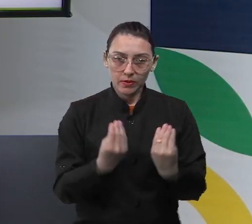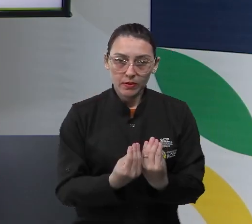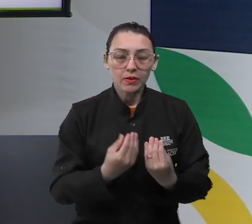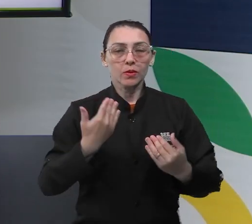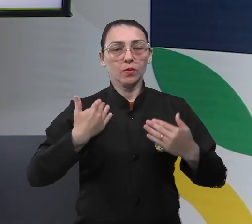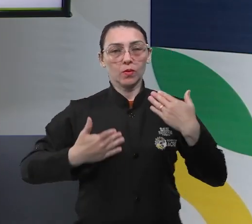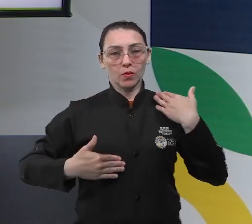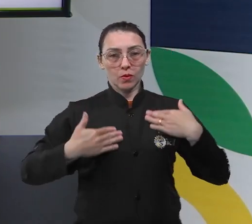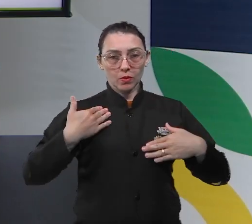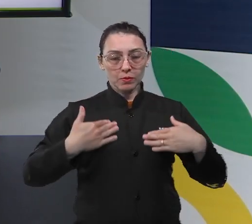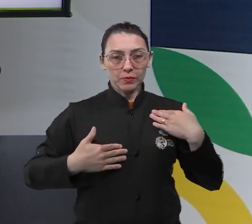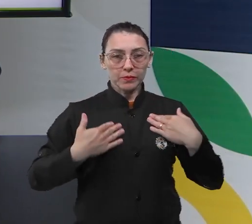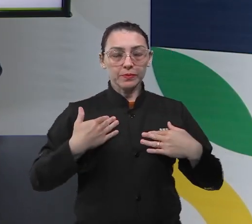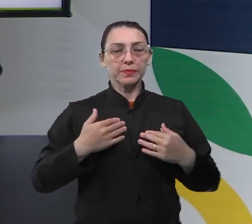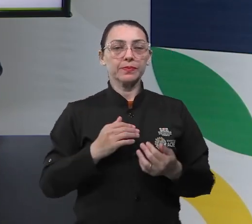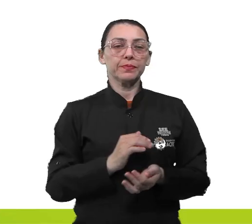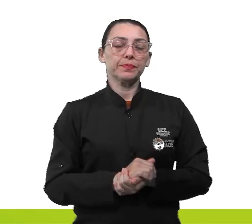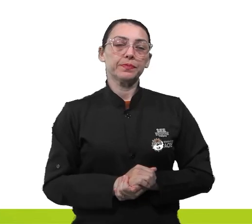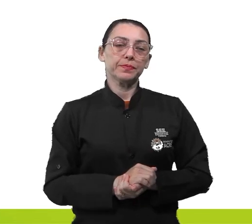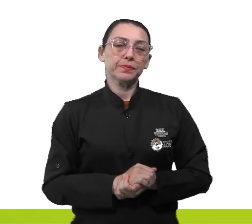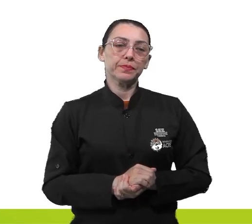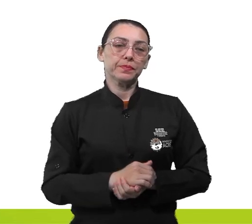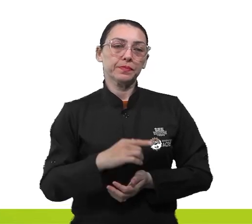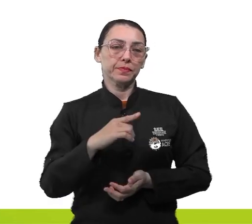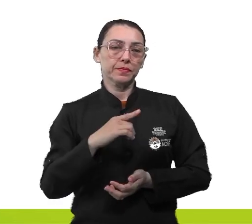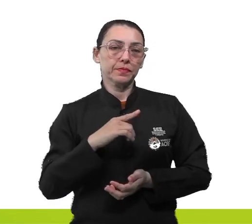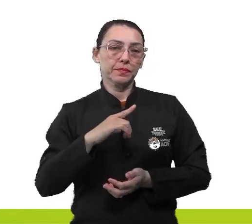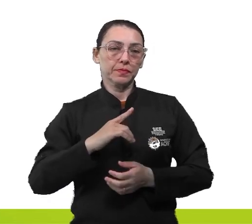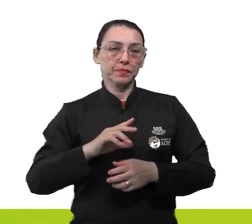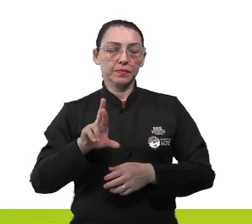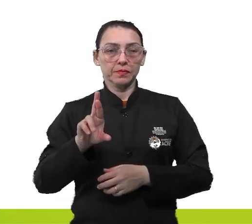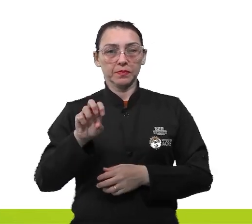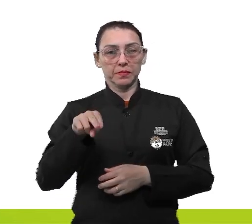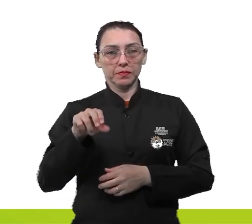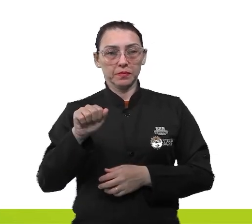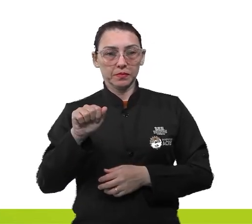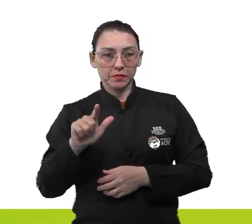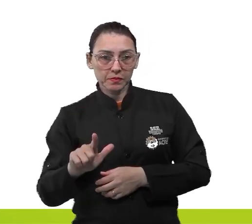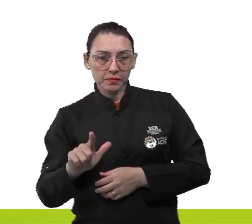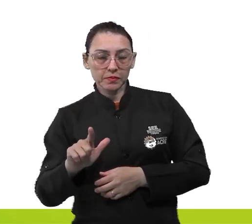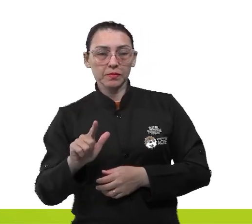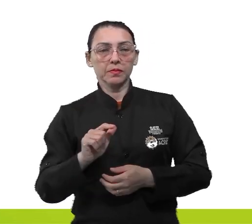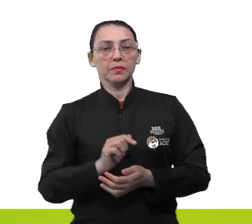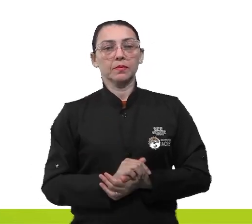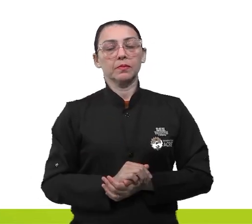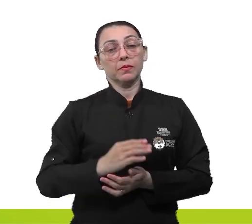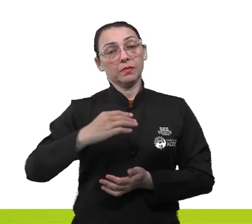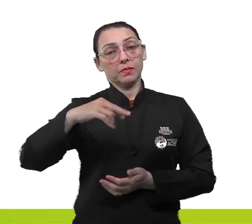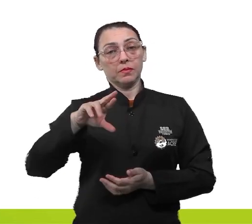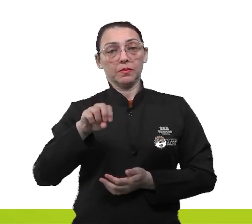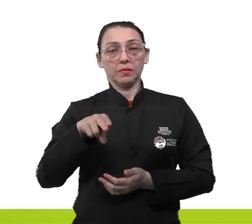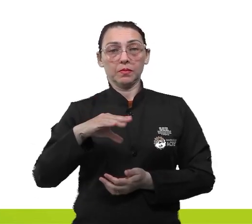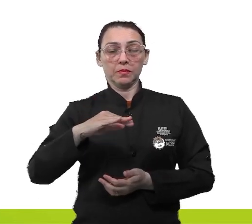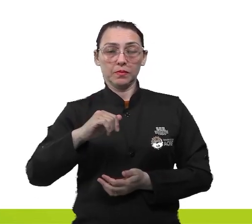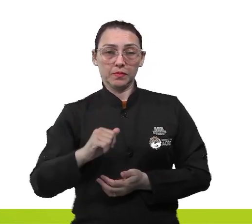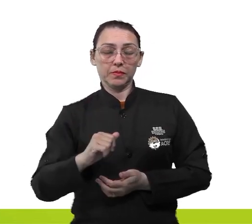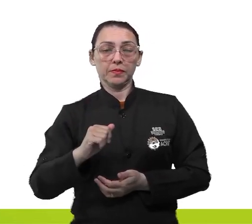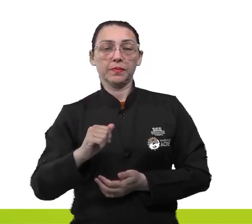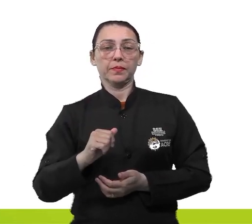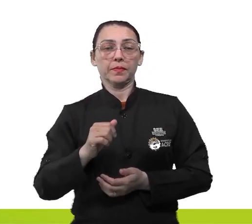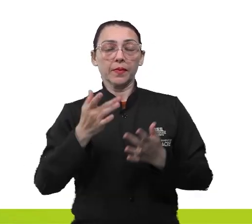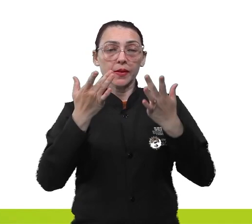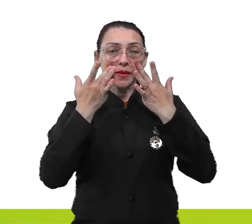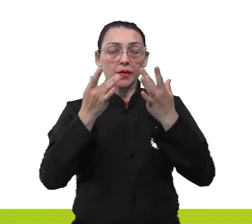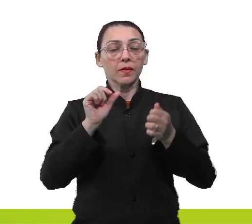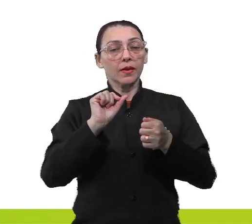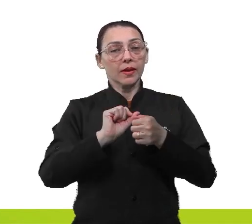corpo, tá ok? Esse é um tipo de doença. Temos a doença renal crônica, tá? Tem que ficar bastante alerta,